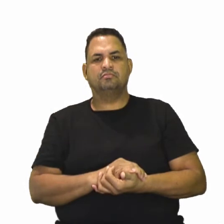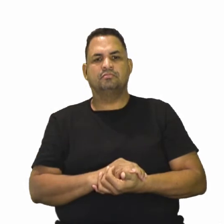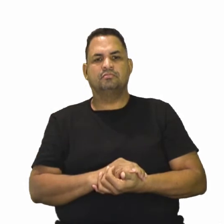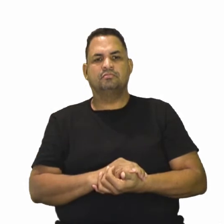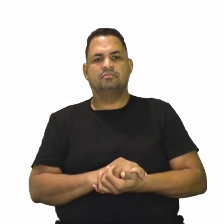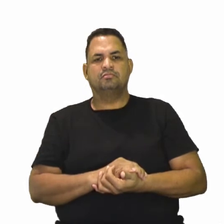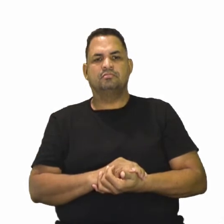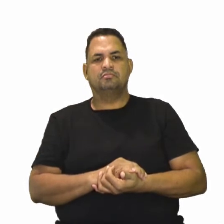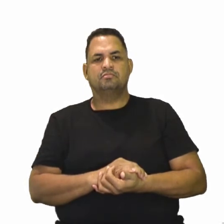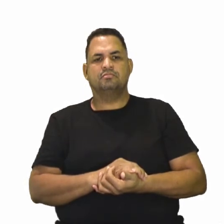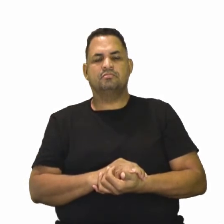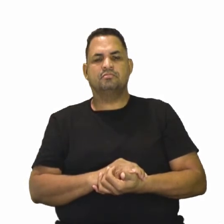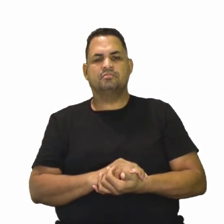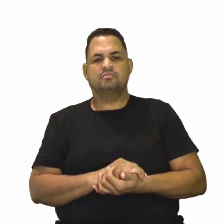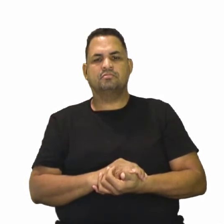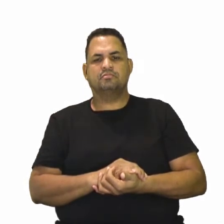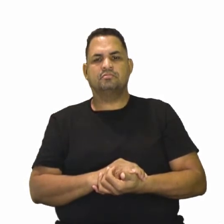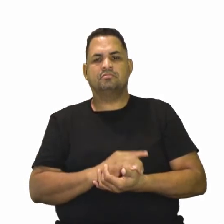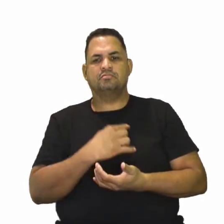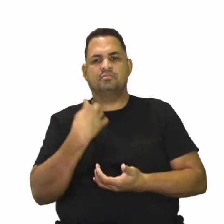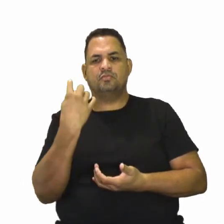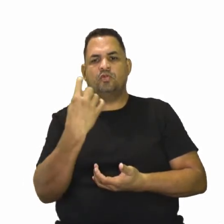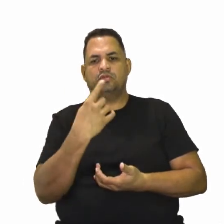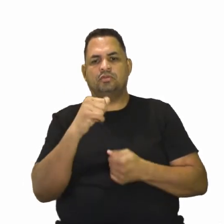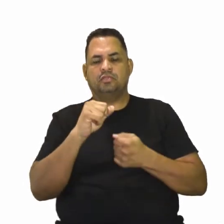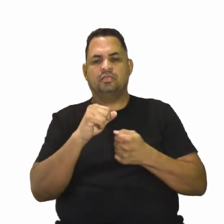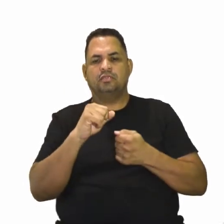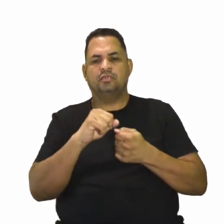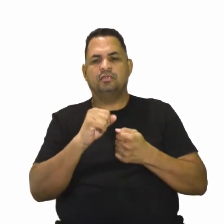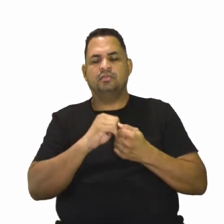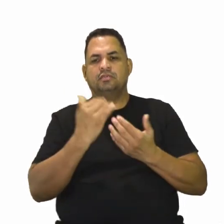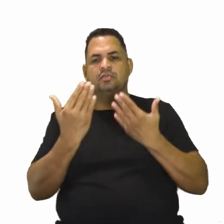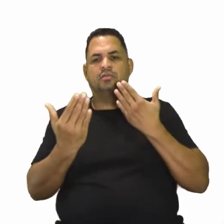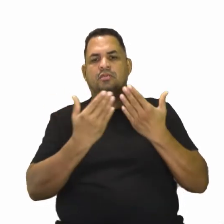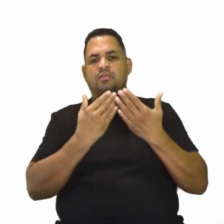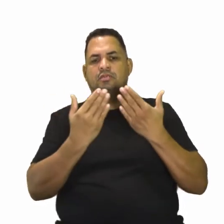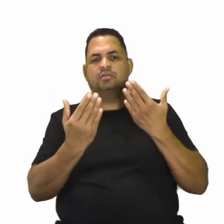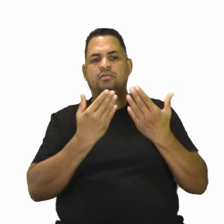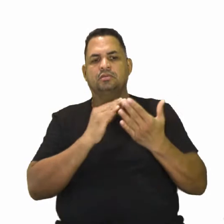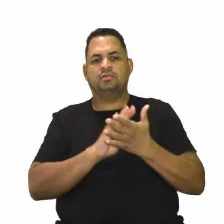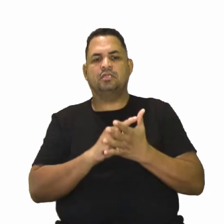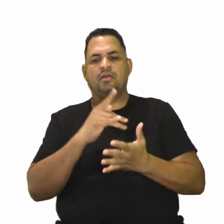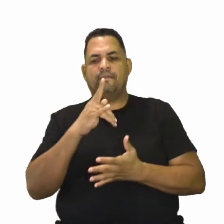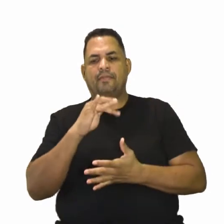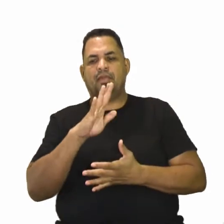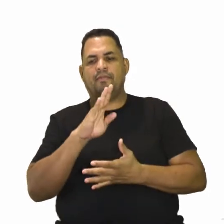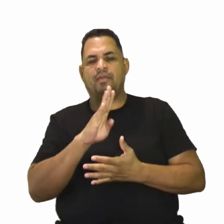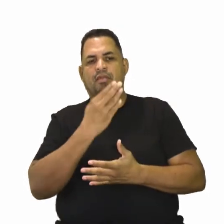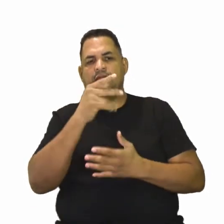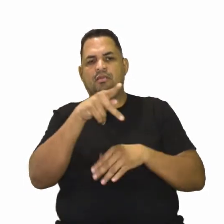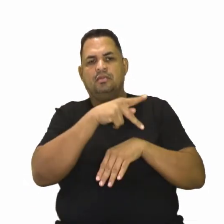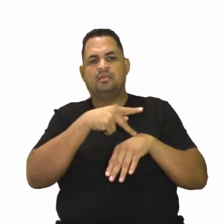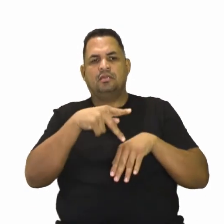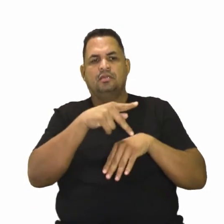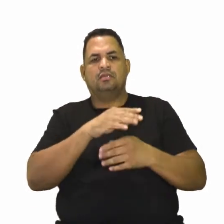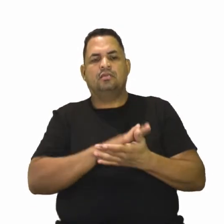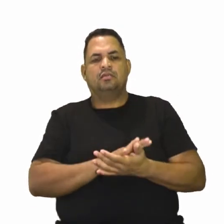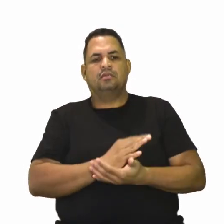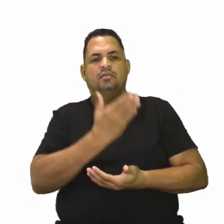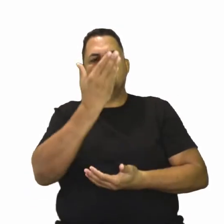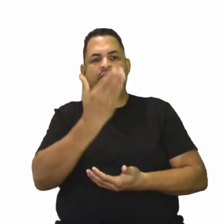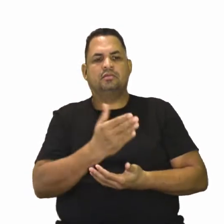Tá? Aqui nós fazemos esse comparativo do PIB. A variação do PIB desses países resultando do